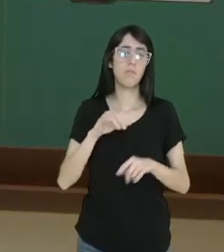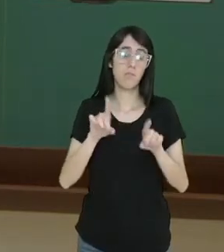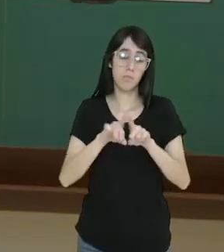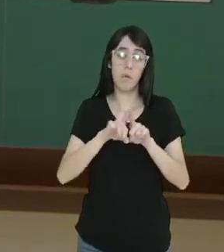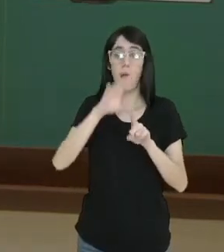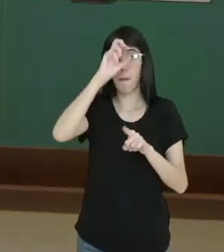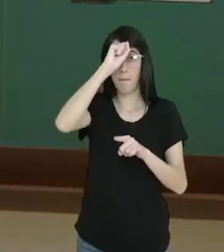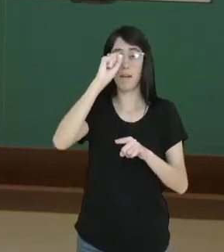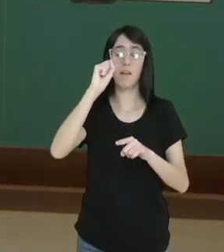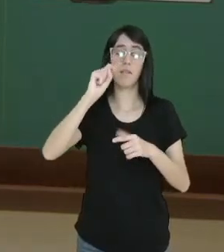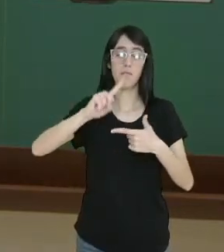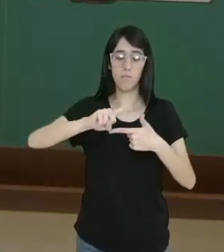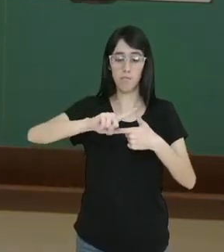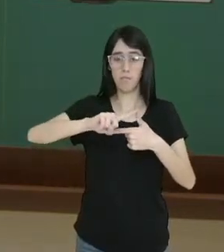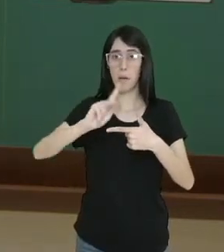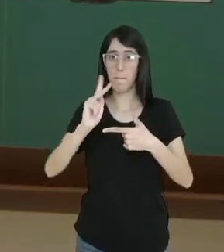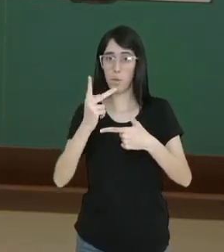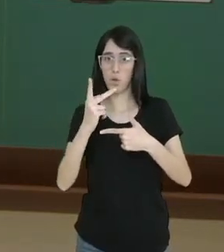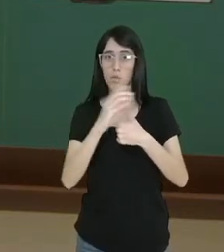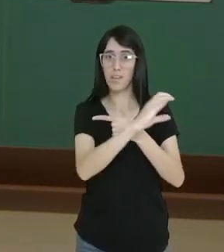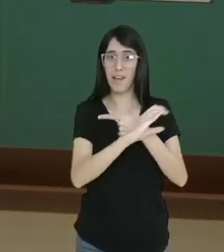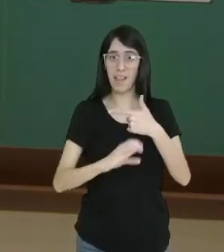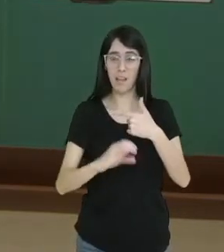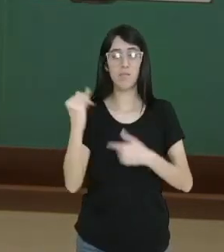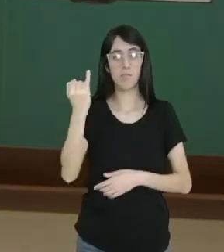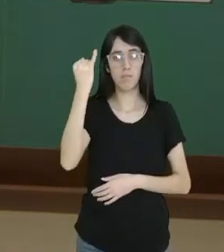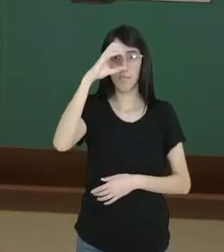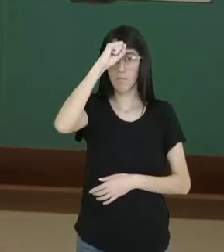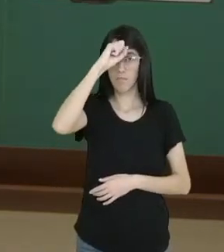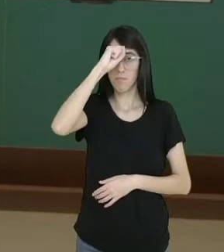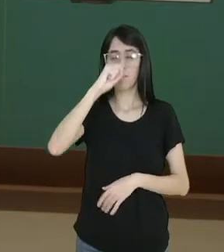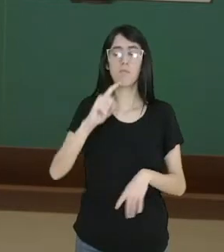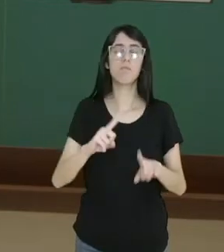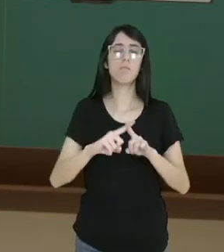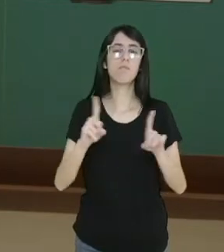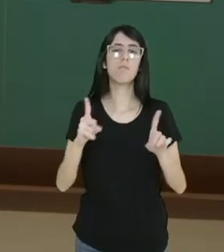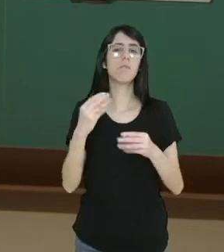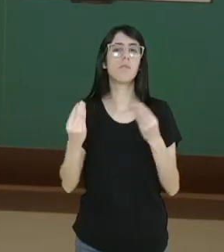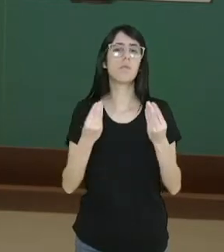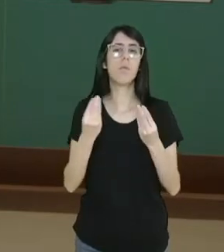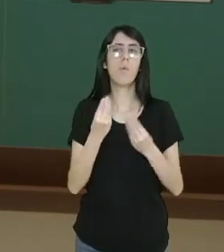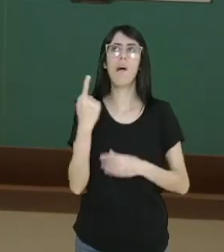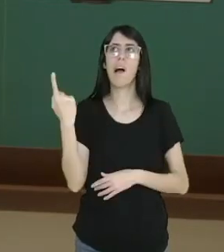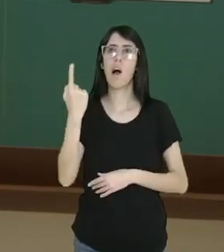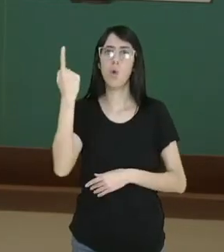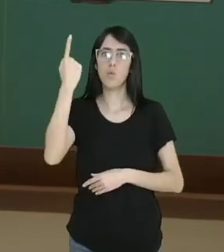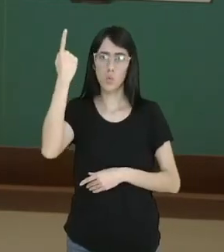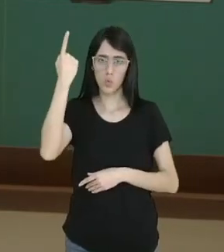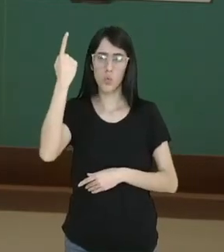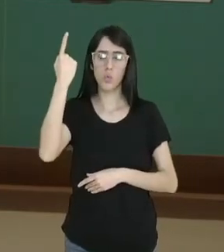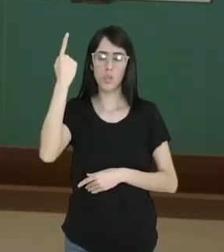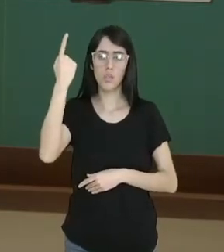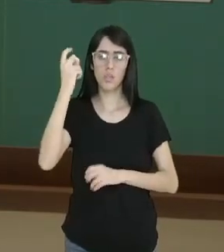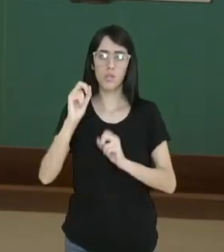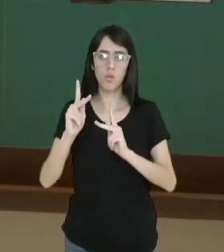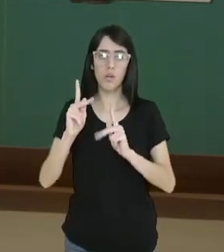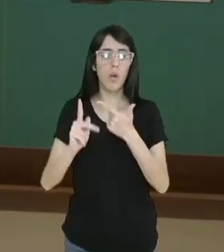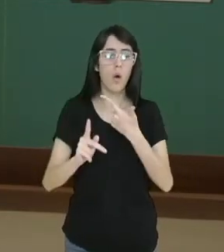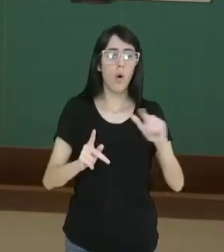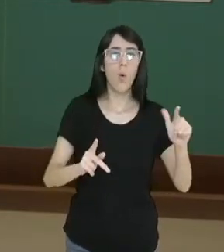hipotenusa e catetos. Como podemos relacionar a medida da altura com as demais medidas desse